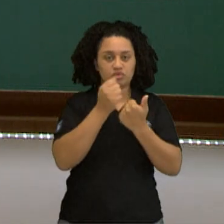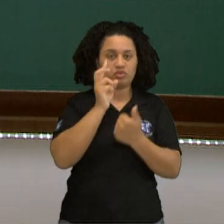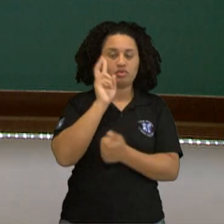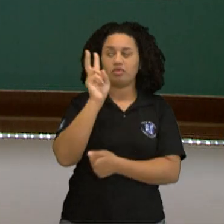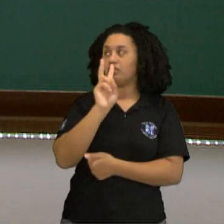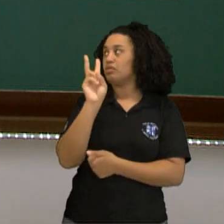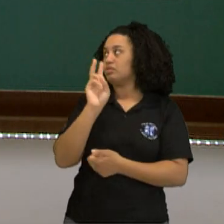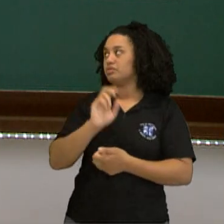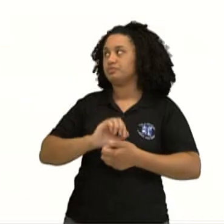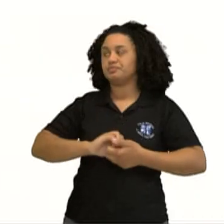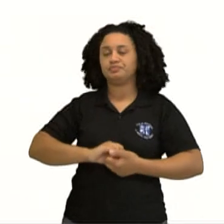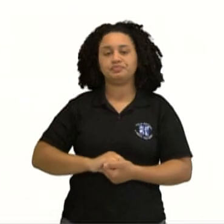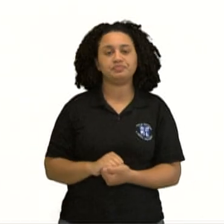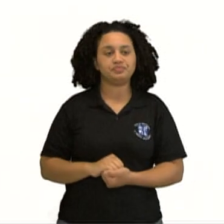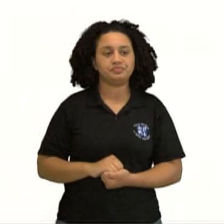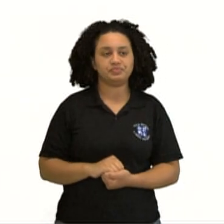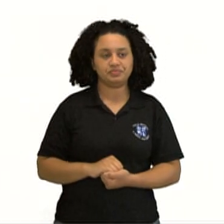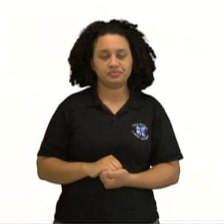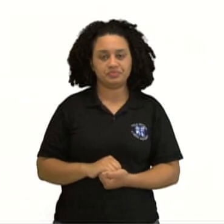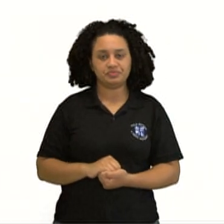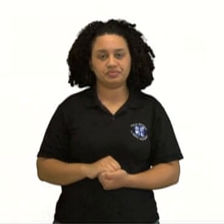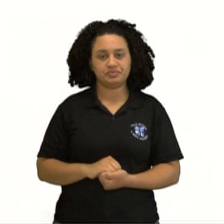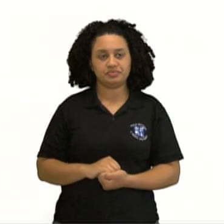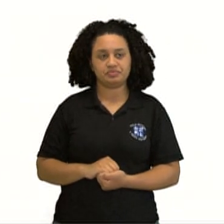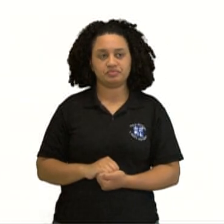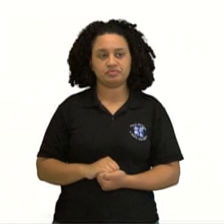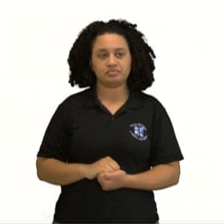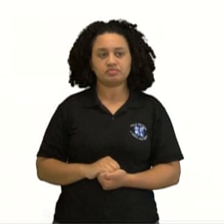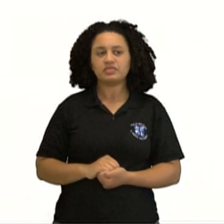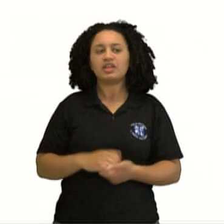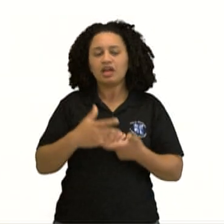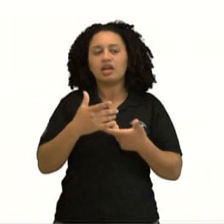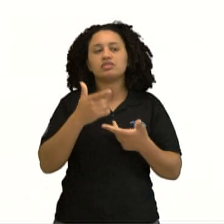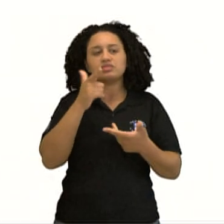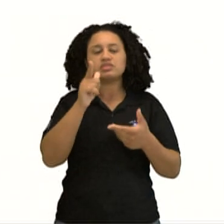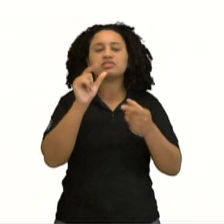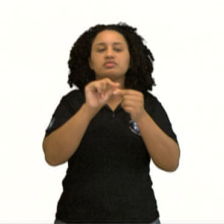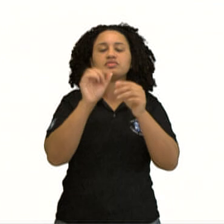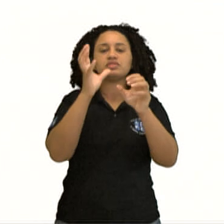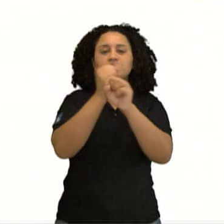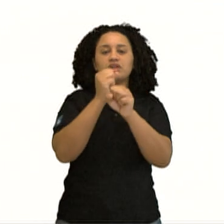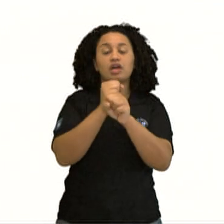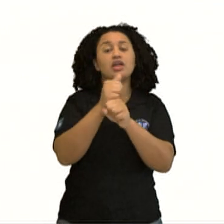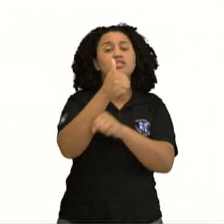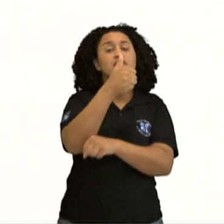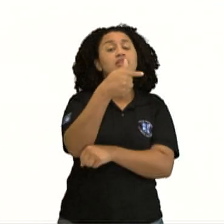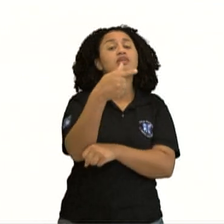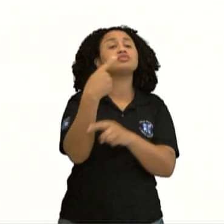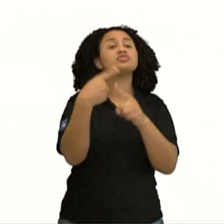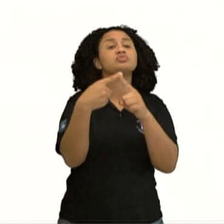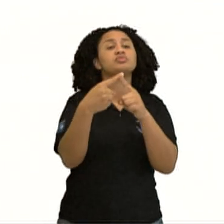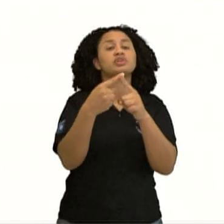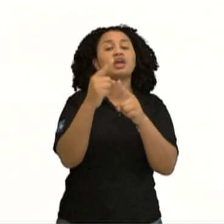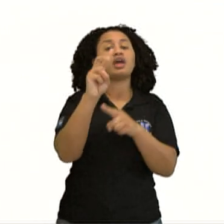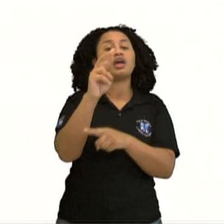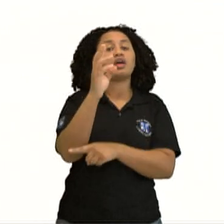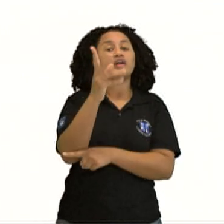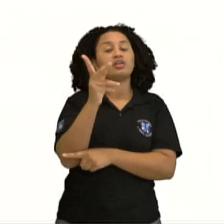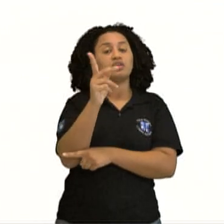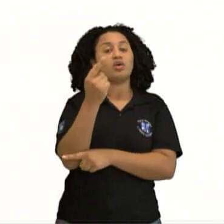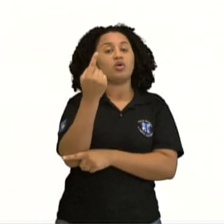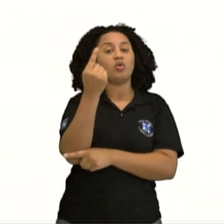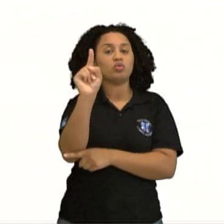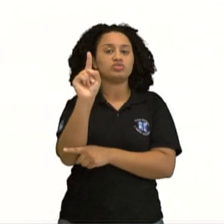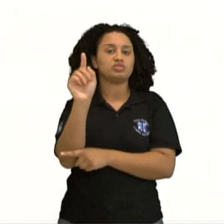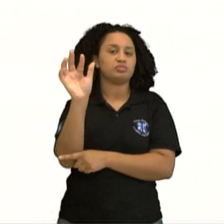3 sobre 7 menos 0, certo? Por que 17? Porque 17 é a velocidade